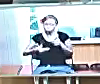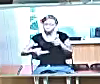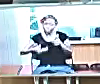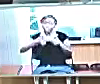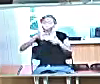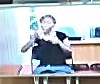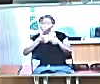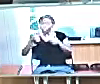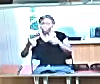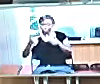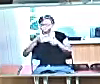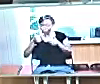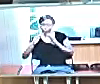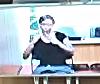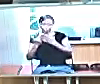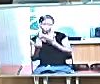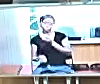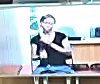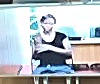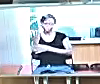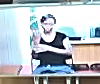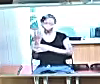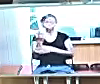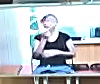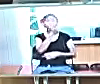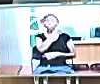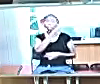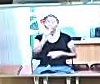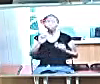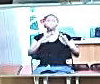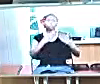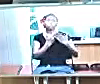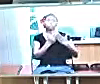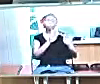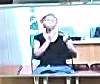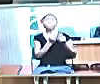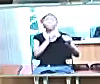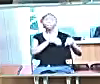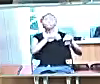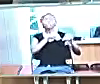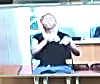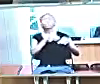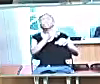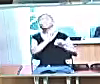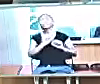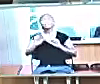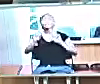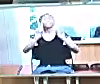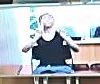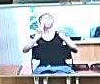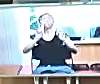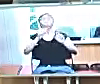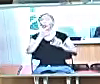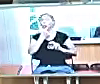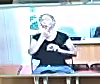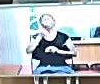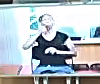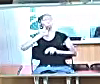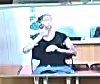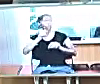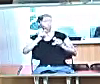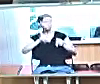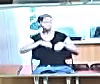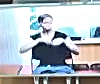escola as associações escolas famílias agrícolas são administradas pelos agricultores em abril atores agricultores e agricultoras